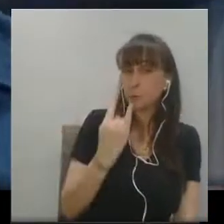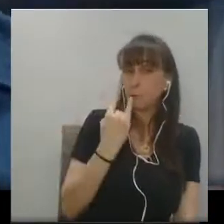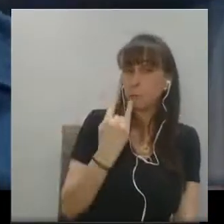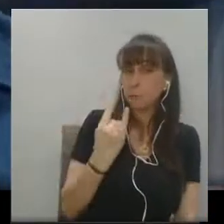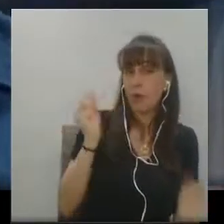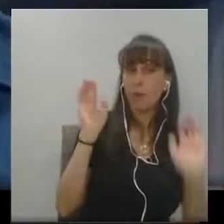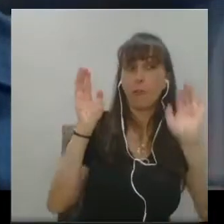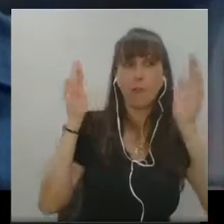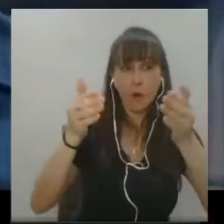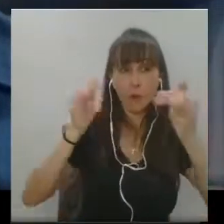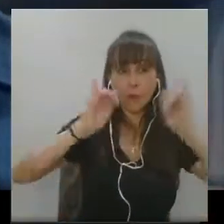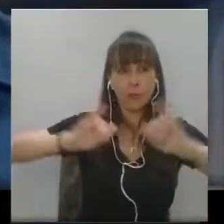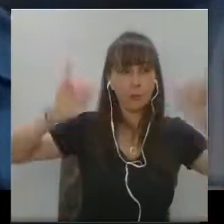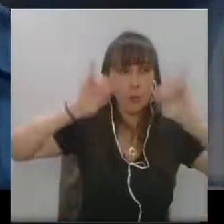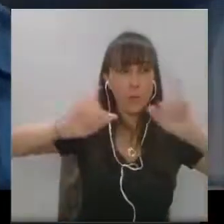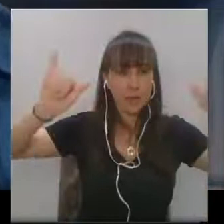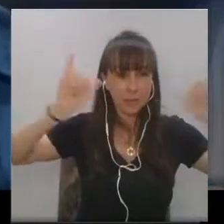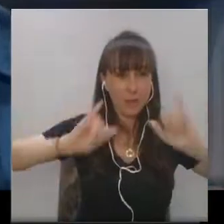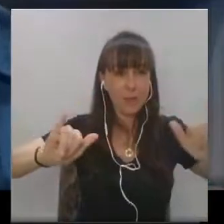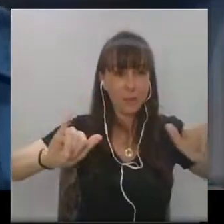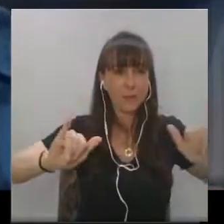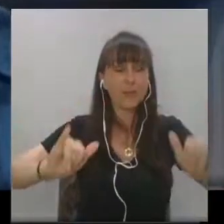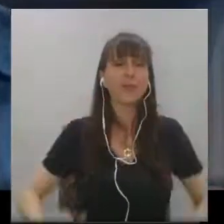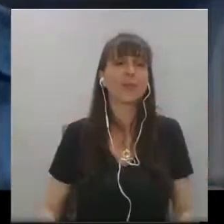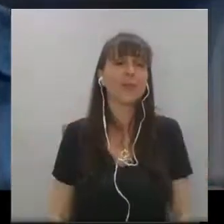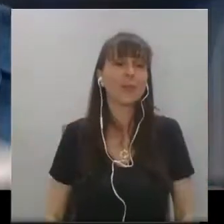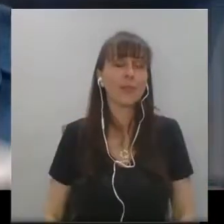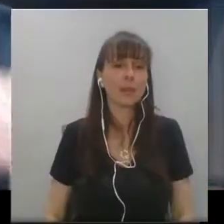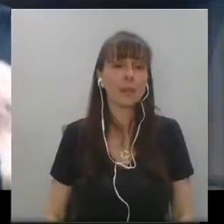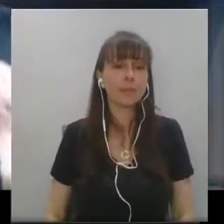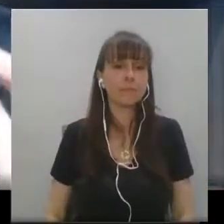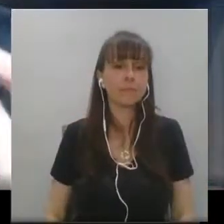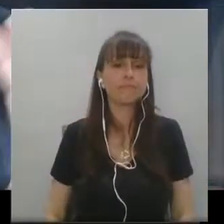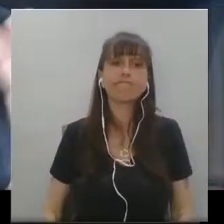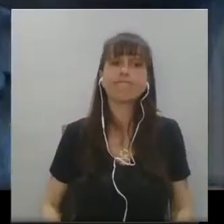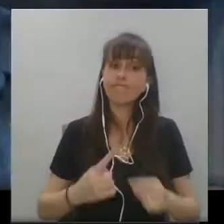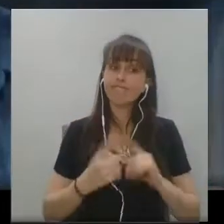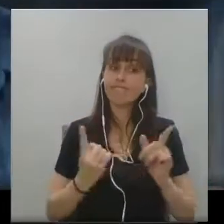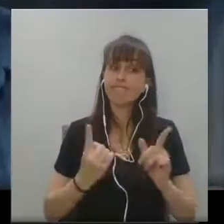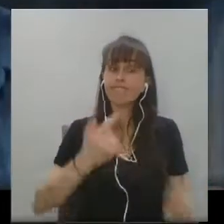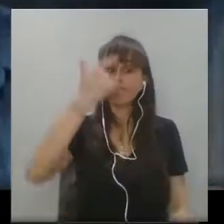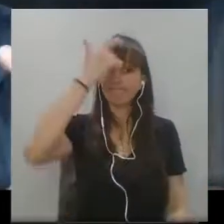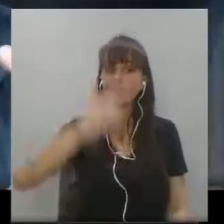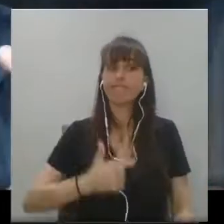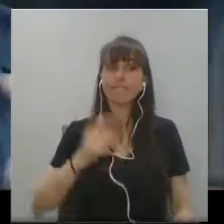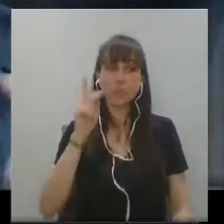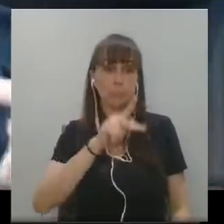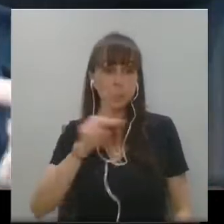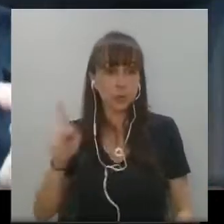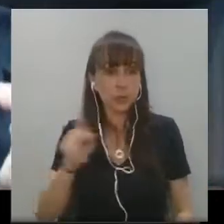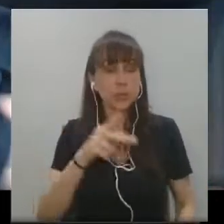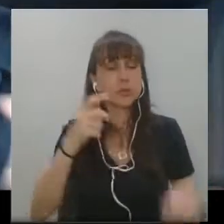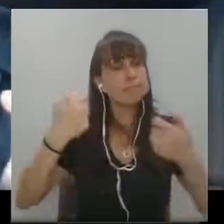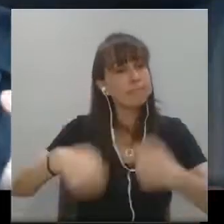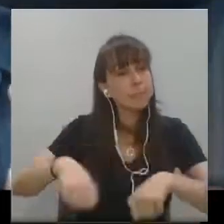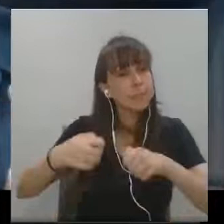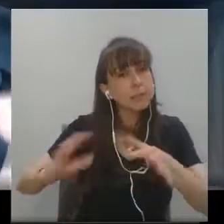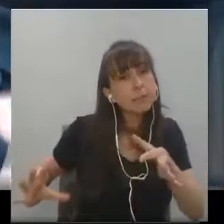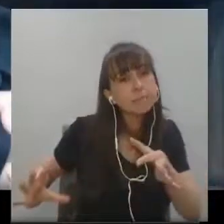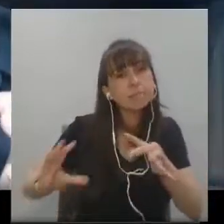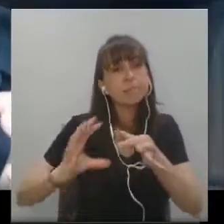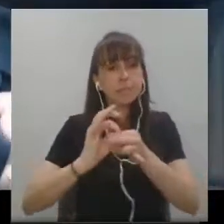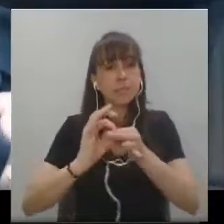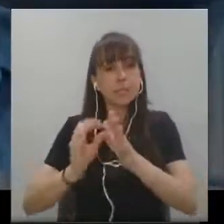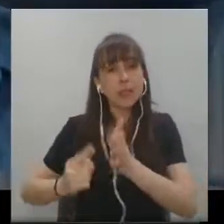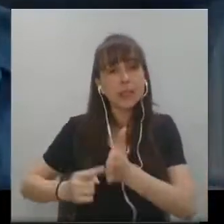termos de informação e tudo mais. E eu acho que cabe ao professor saber aliar a tecnologia com